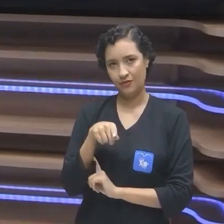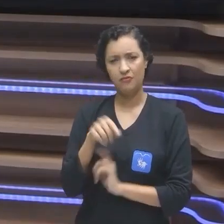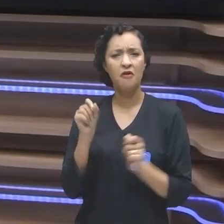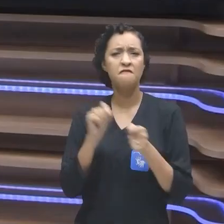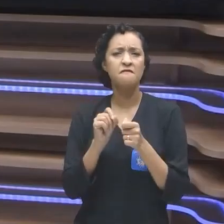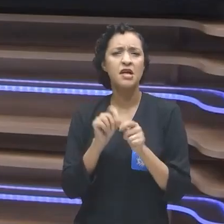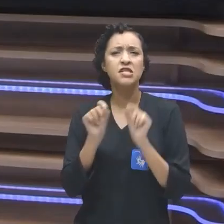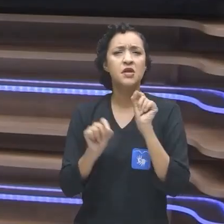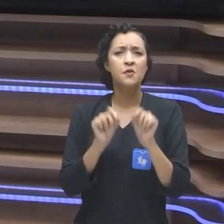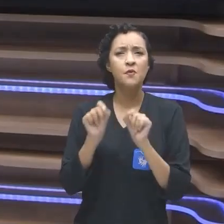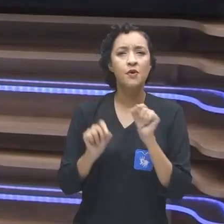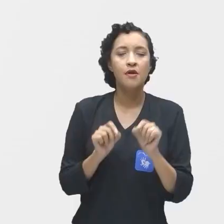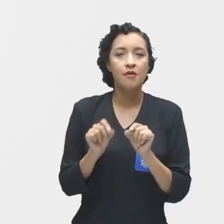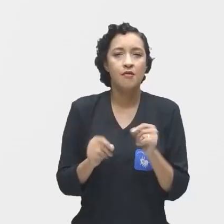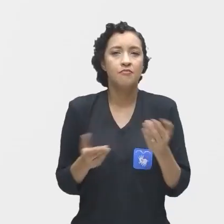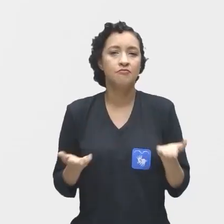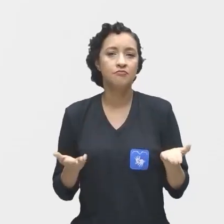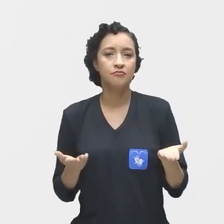Vamos lá no setor secundário?